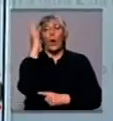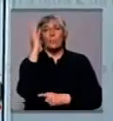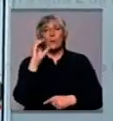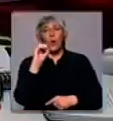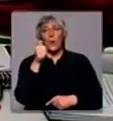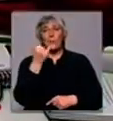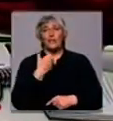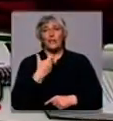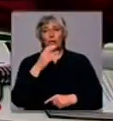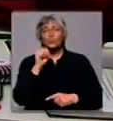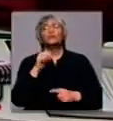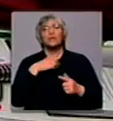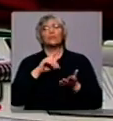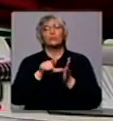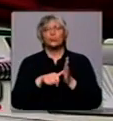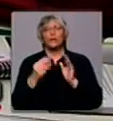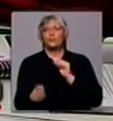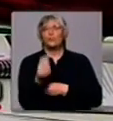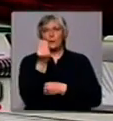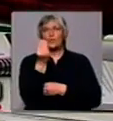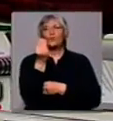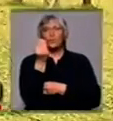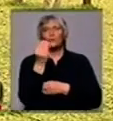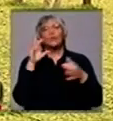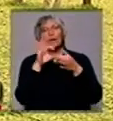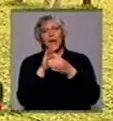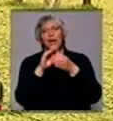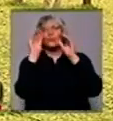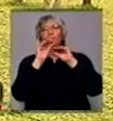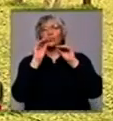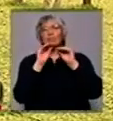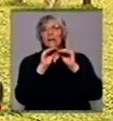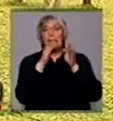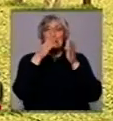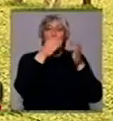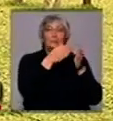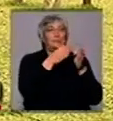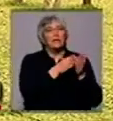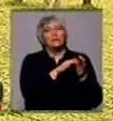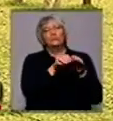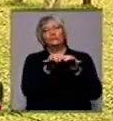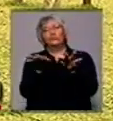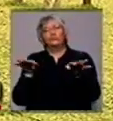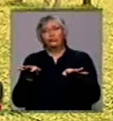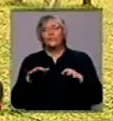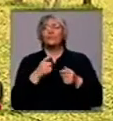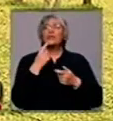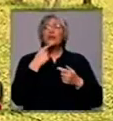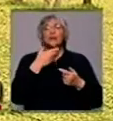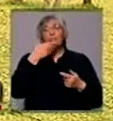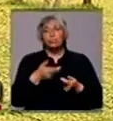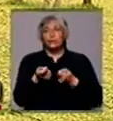projeto piloto de descentralização da educação. Estamos a falar de competências de gestão, estamos a falar de